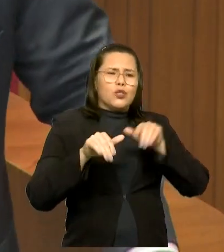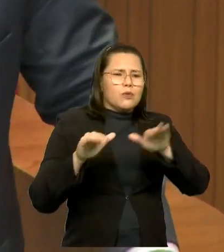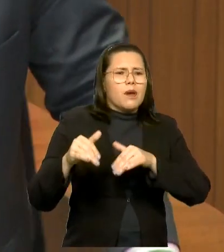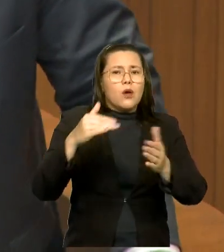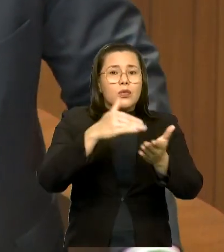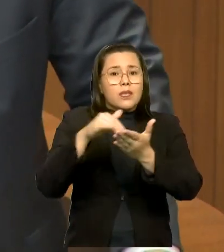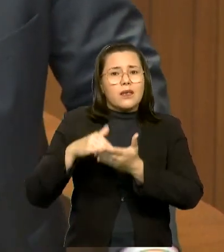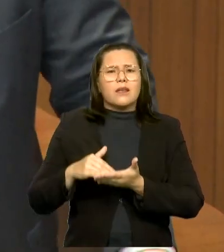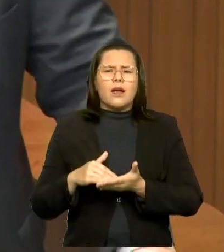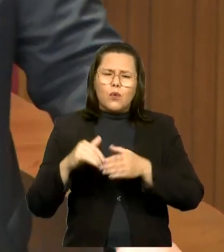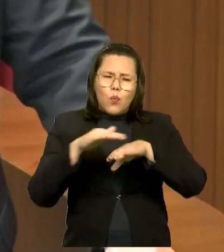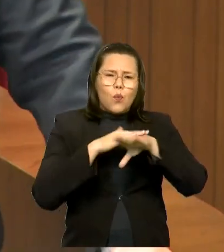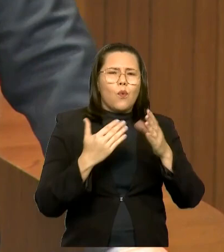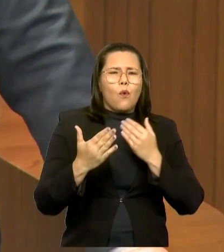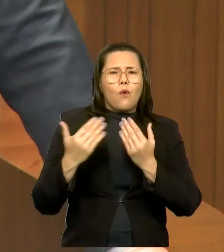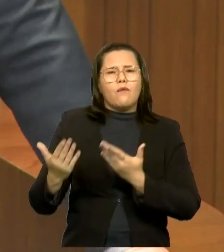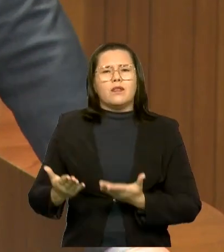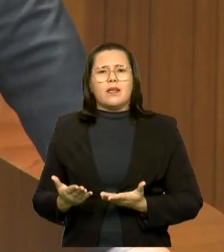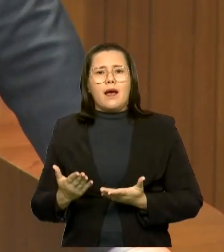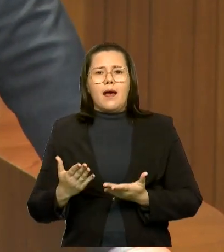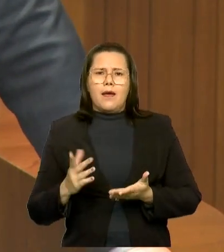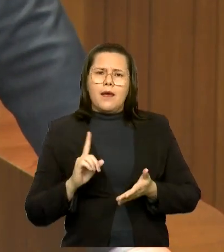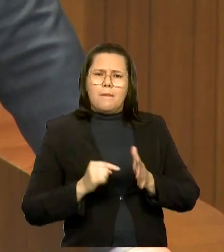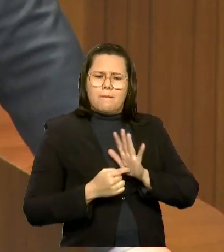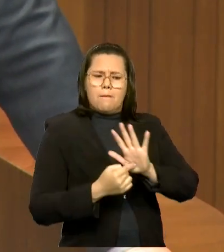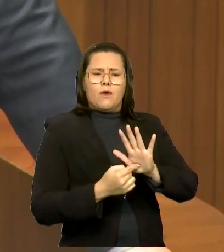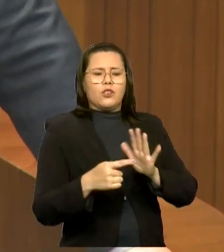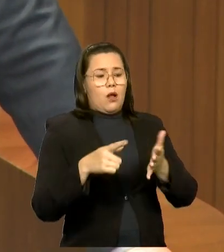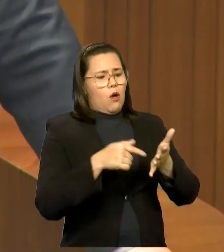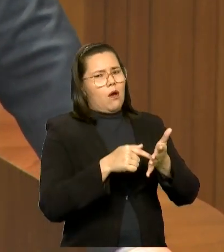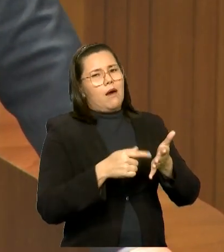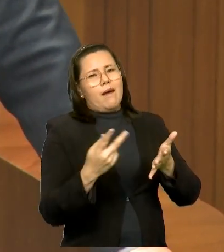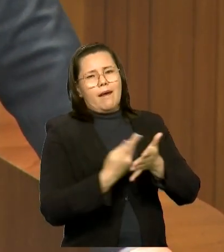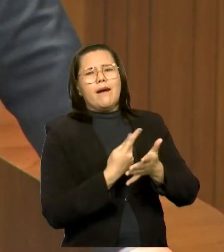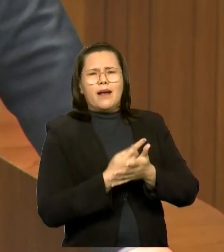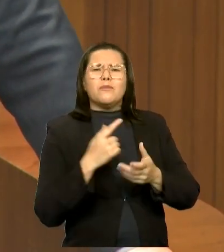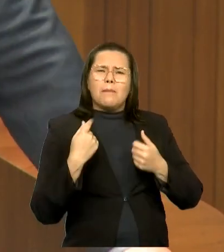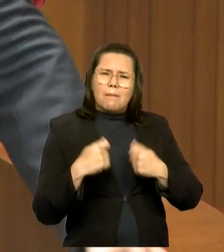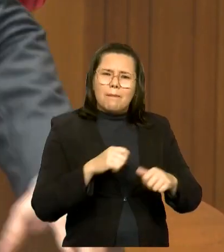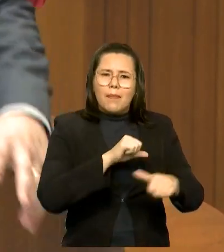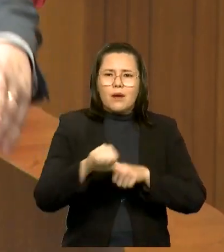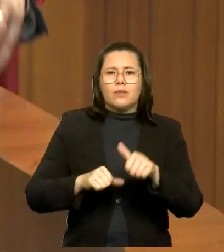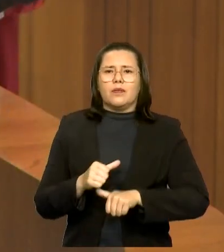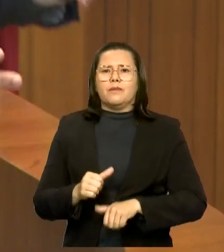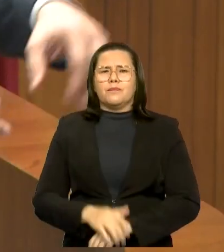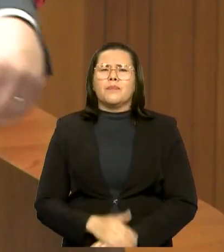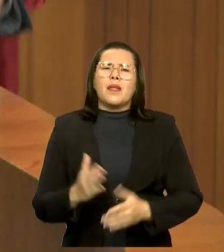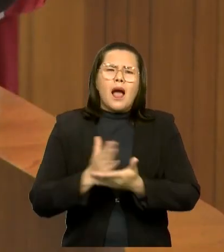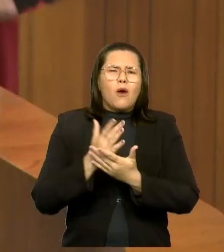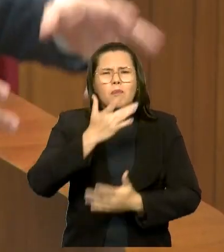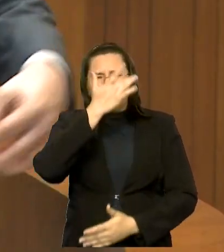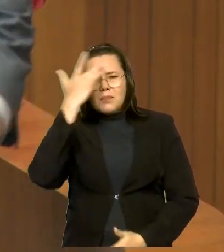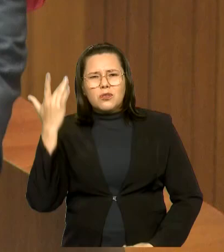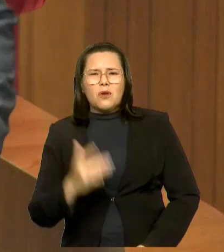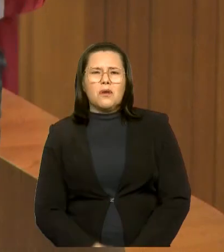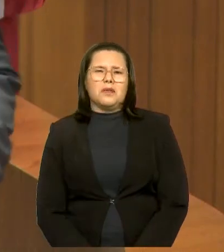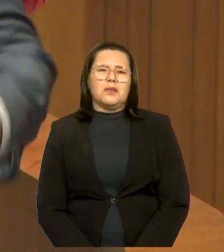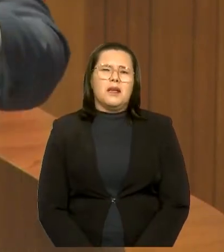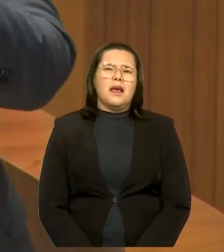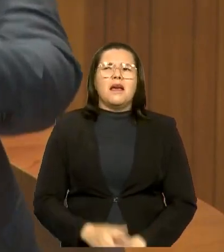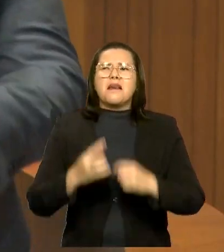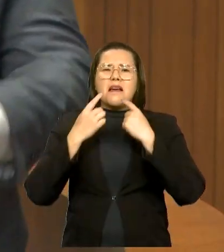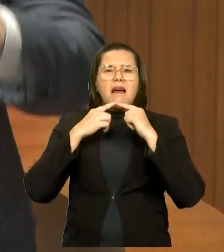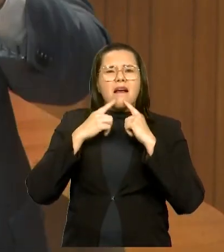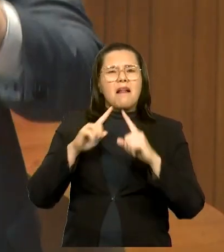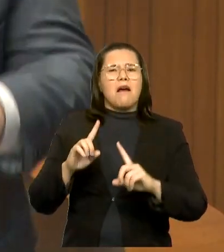por vezes, deputado Ricardo, deputado Rafael, há alguns conspiradores que levam fuxicos, levam boatos,